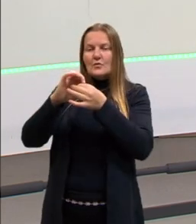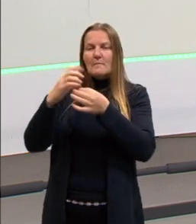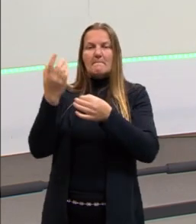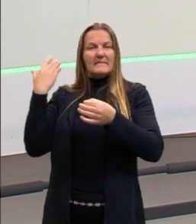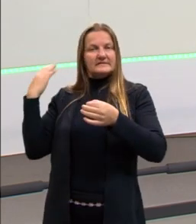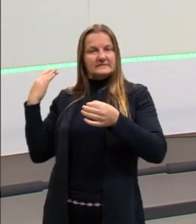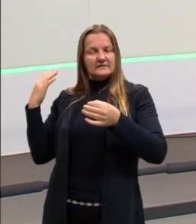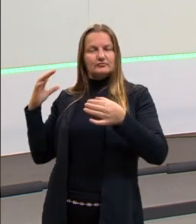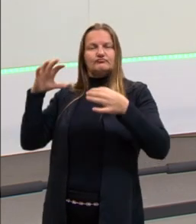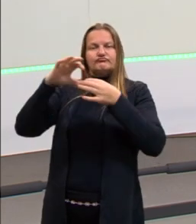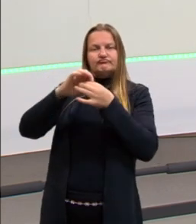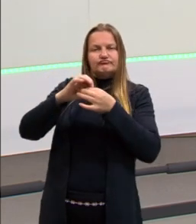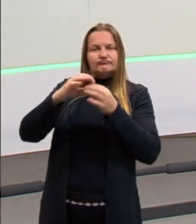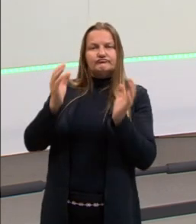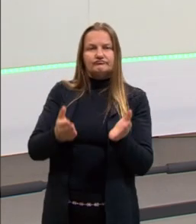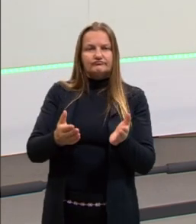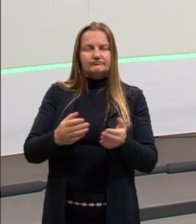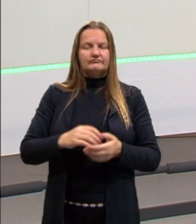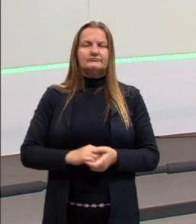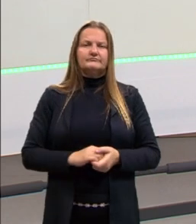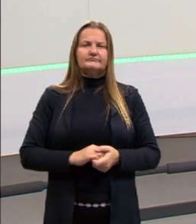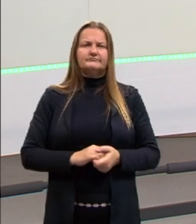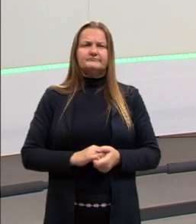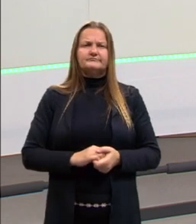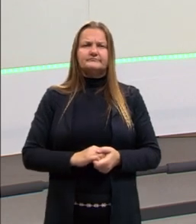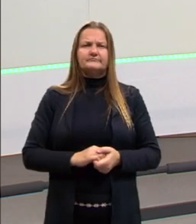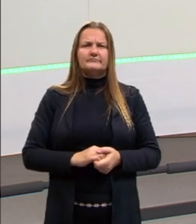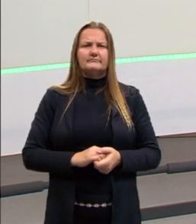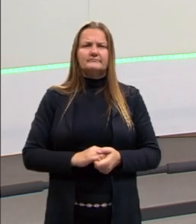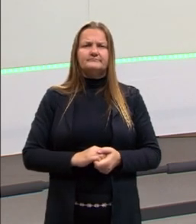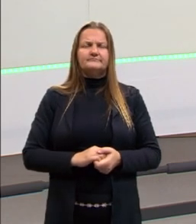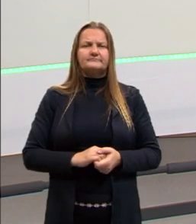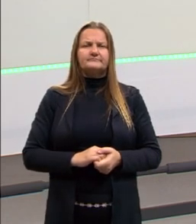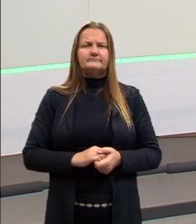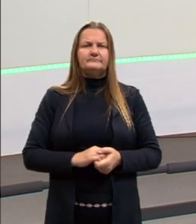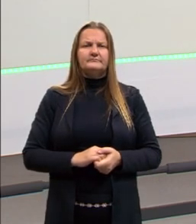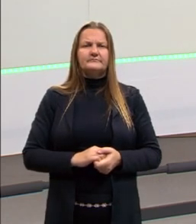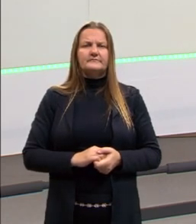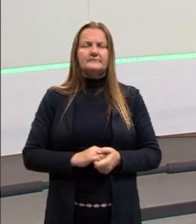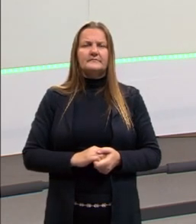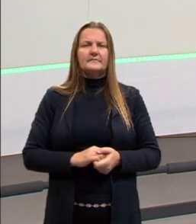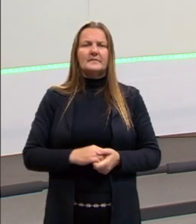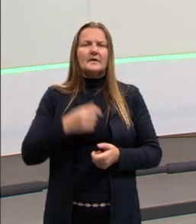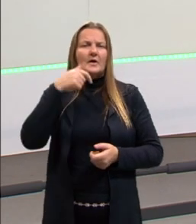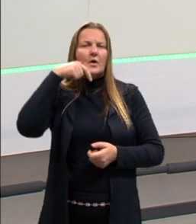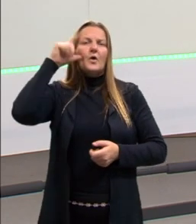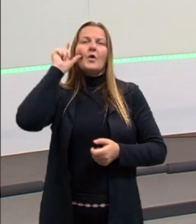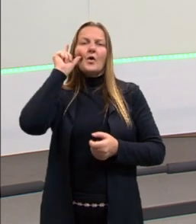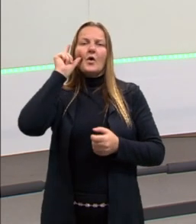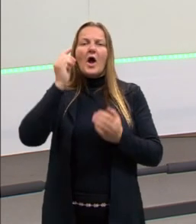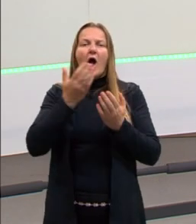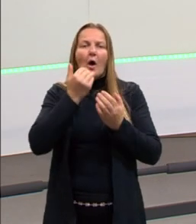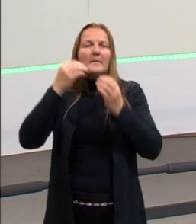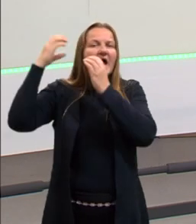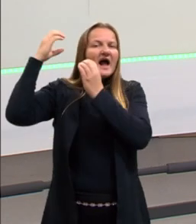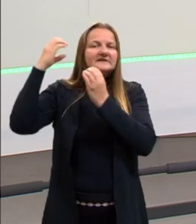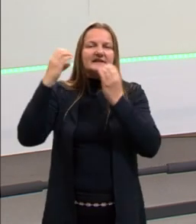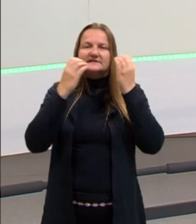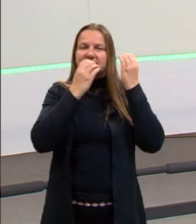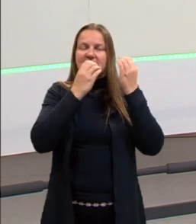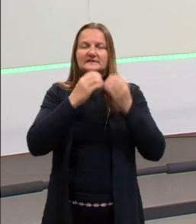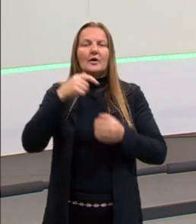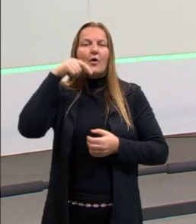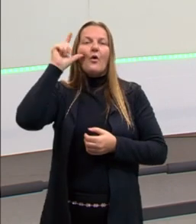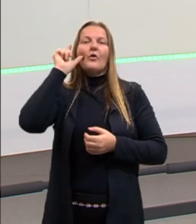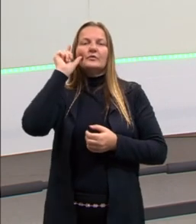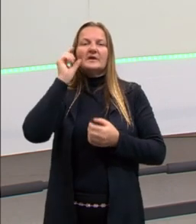com o presente tá é diferente de eu falar aí e comigo sambia né então porque aí